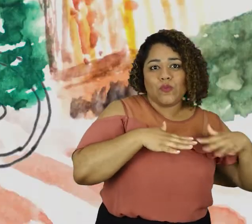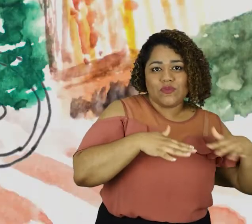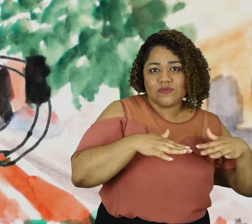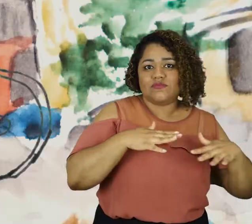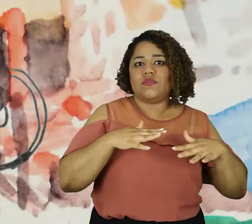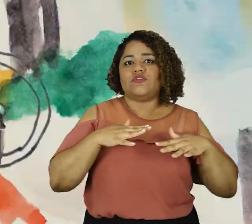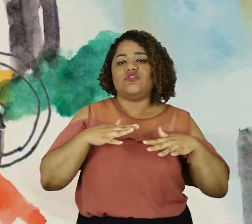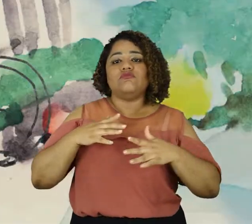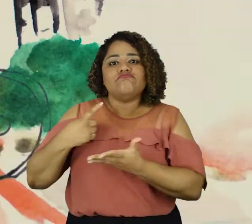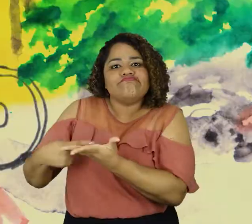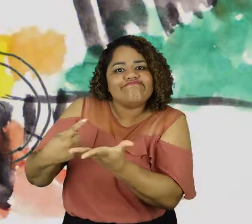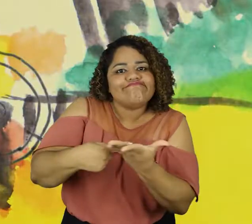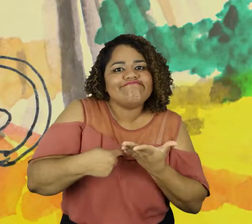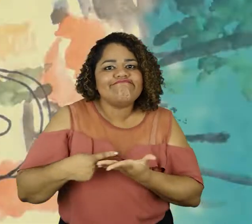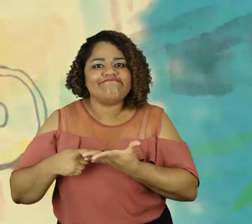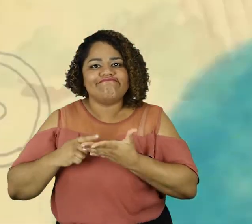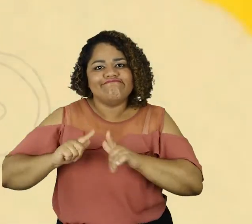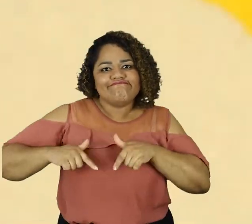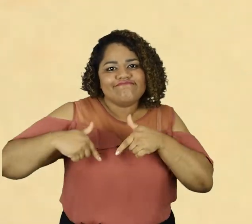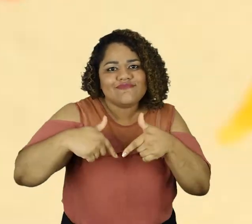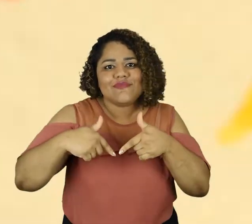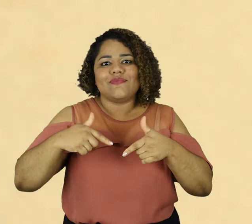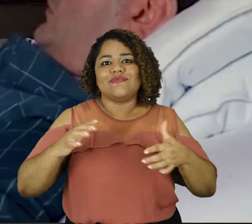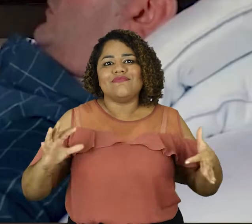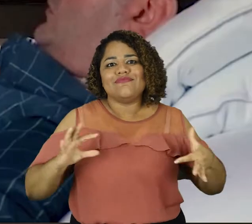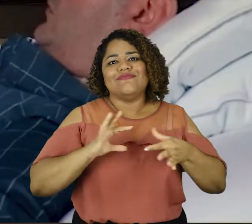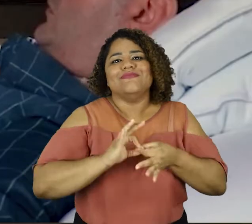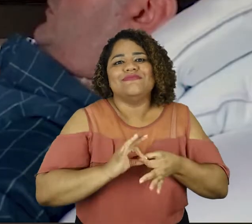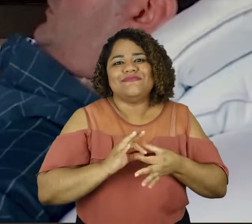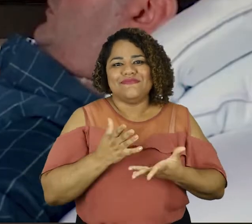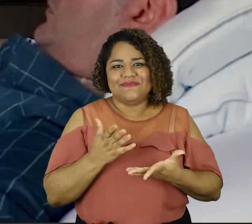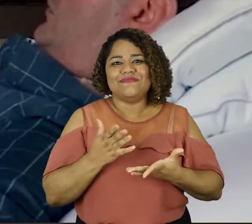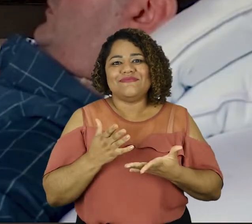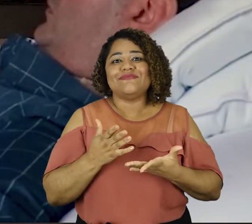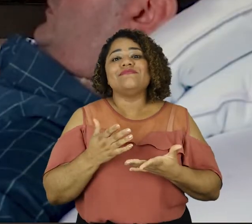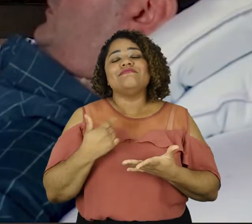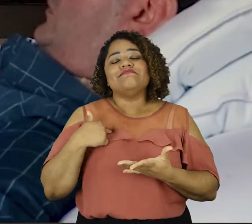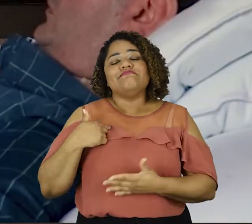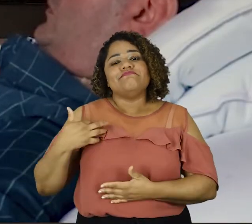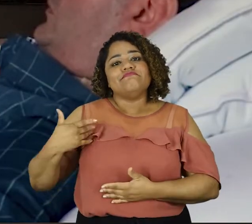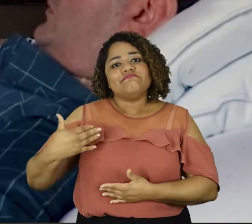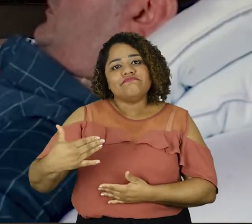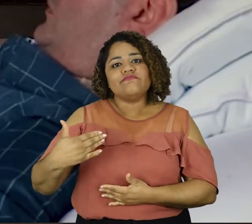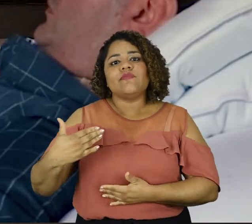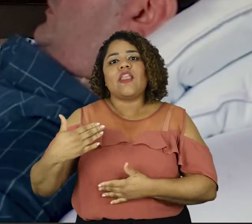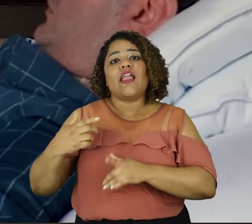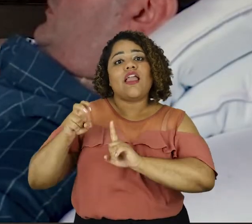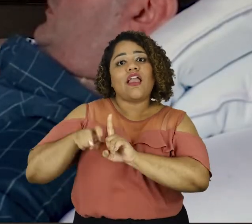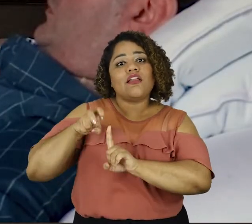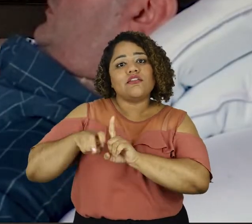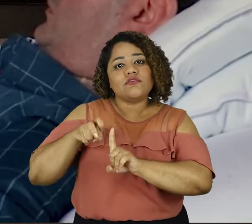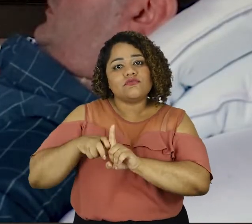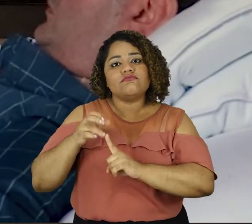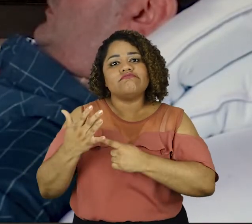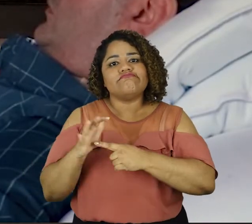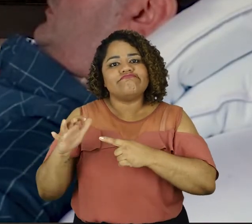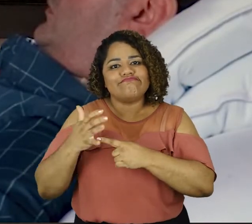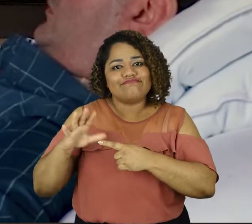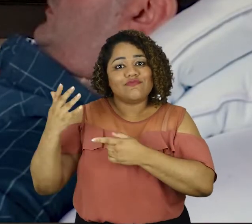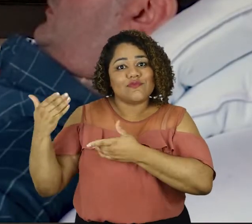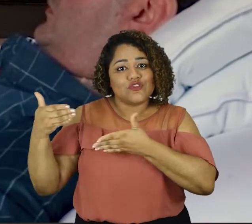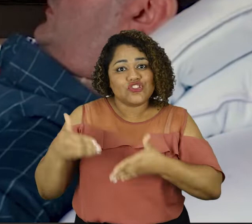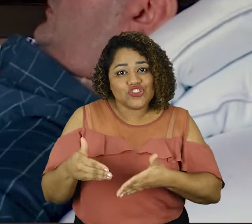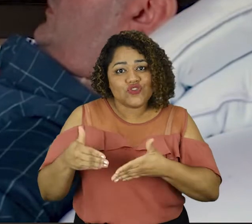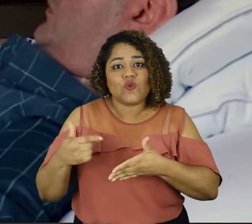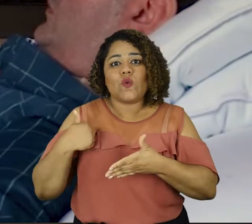dois conceitos muito importantes na minha proposta. Pouco tempo depois que a cadeira de rodas motorizada chegou, me perguntaram onde